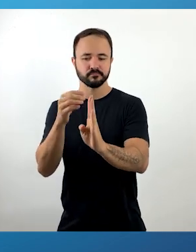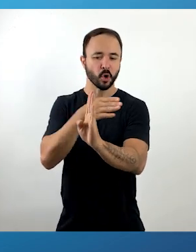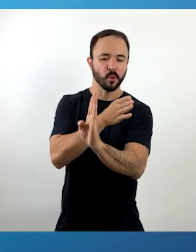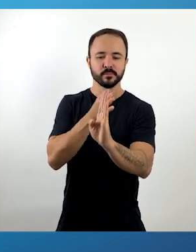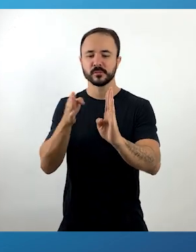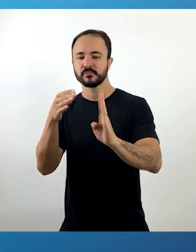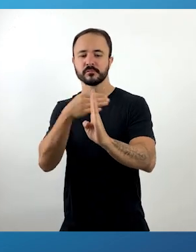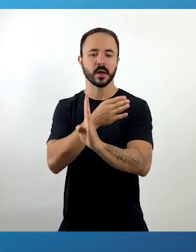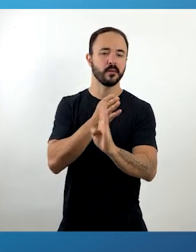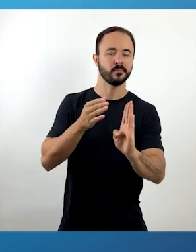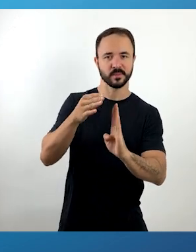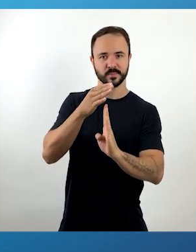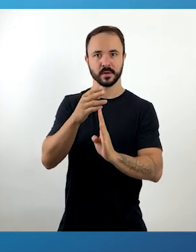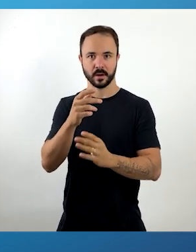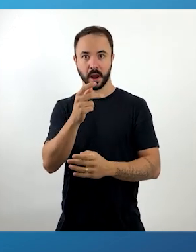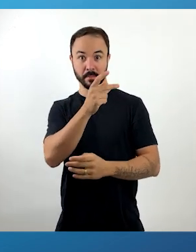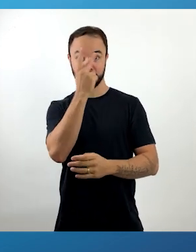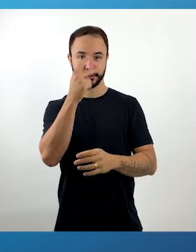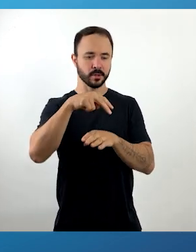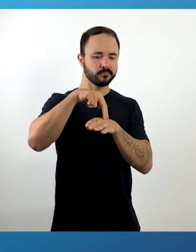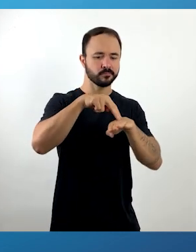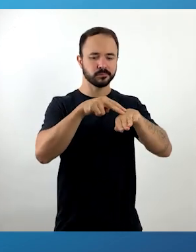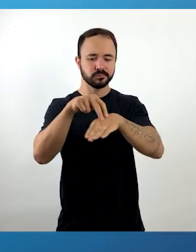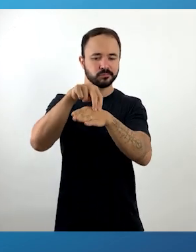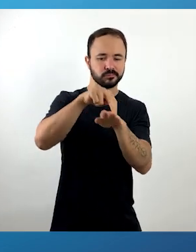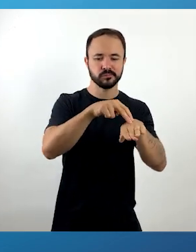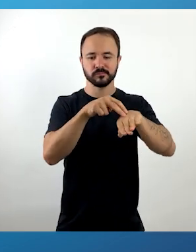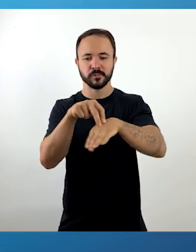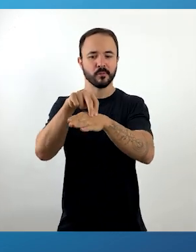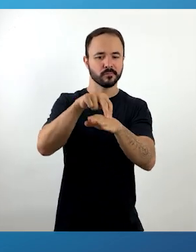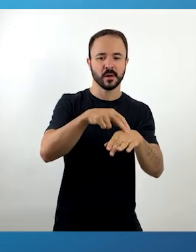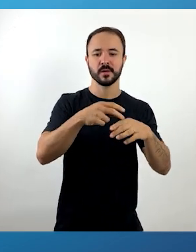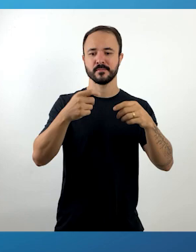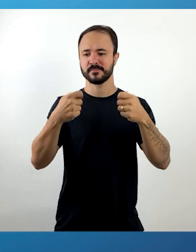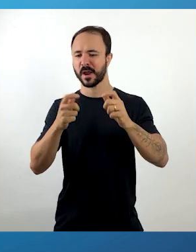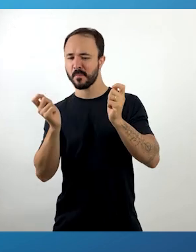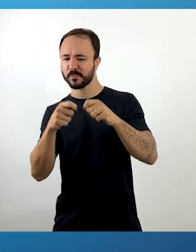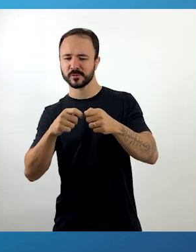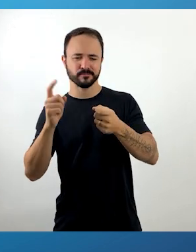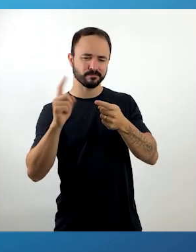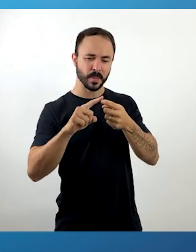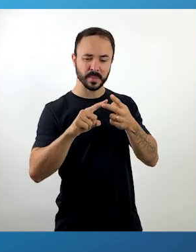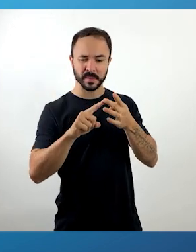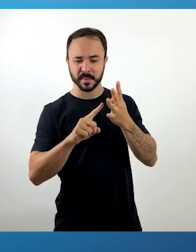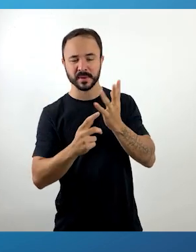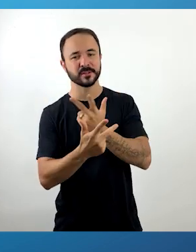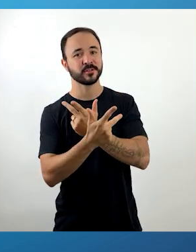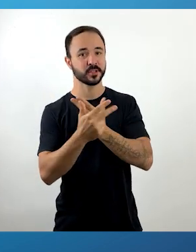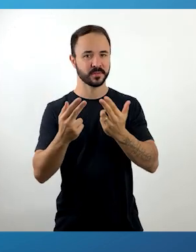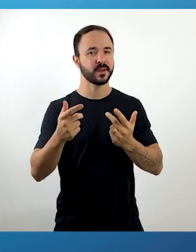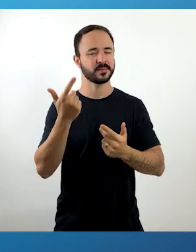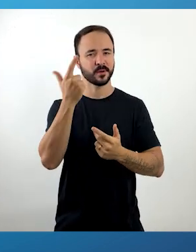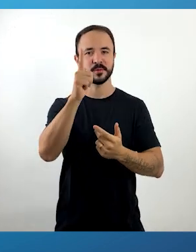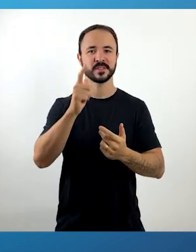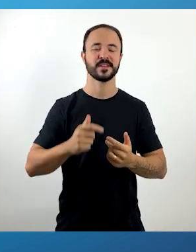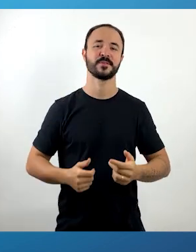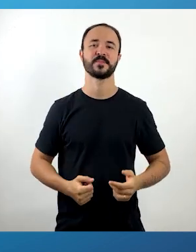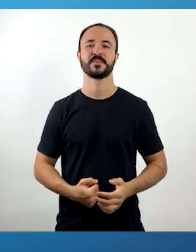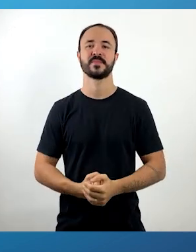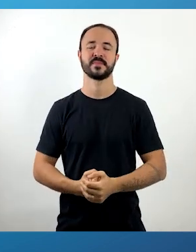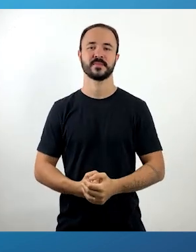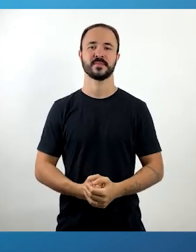dar uma maior né uma maior eh eh variabilidade das manobras executadas pelos esqueitistas